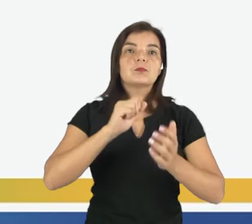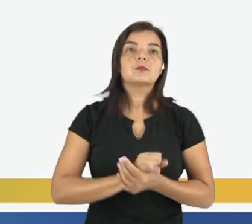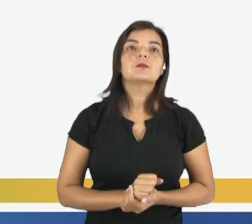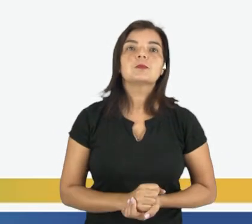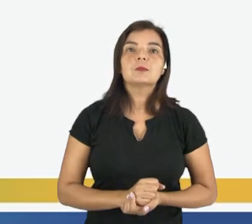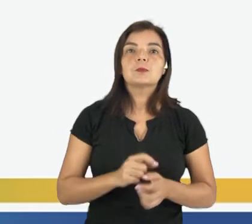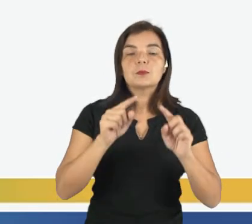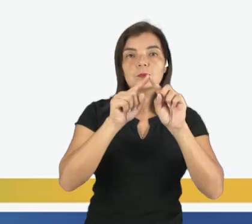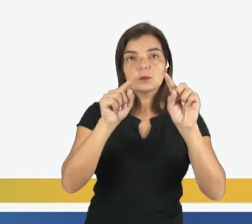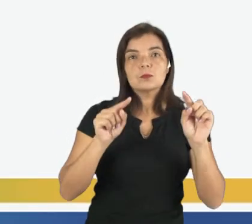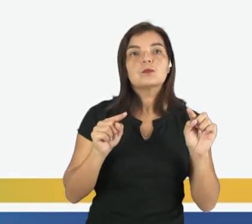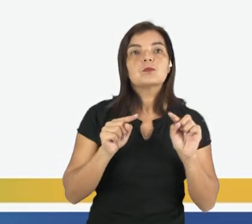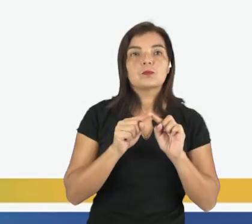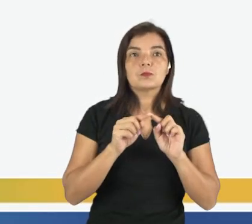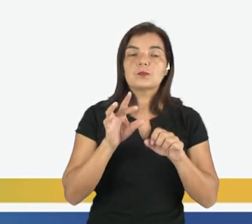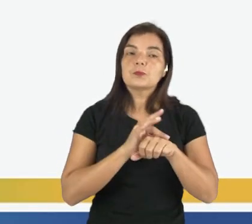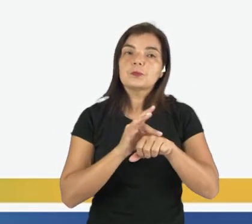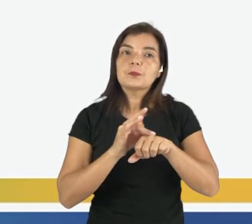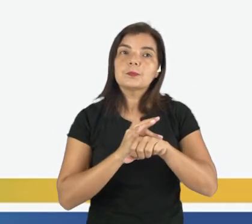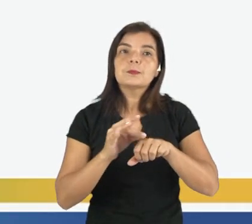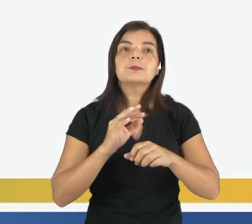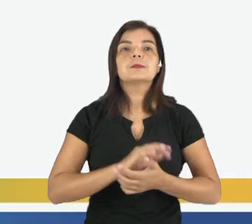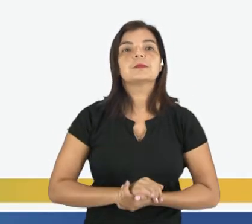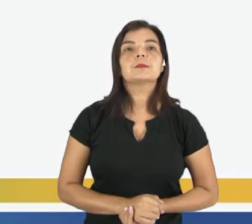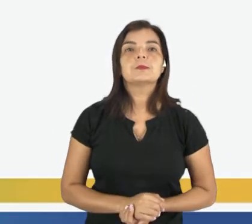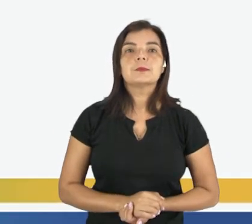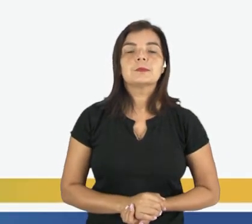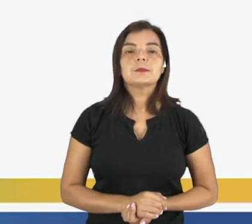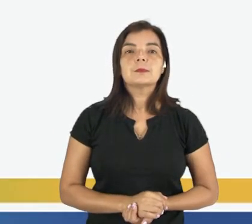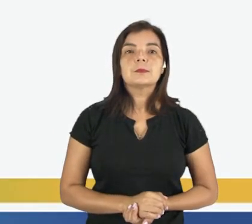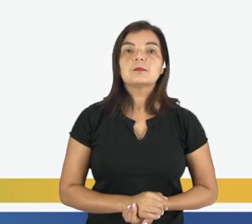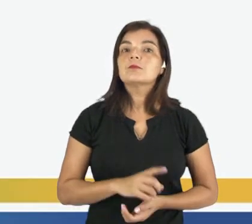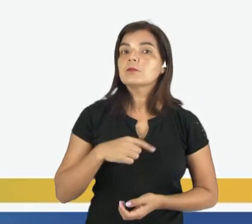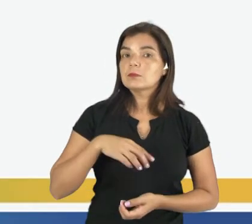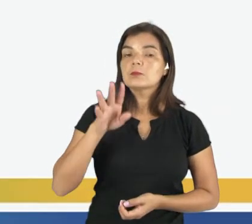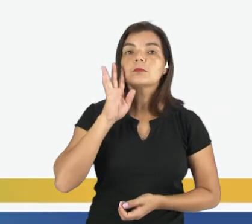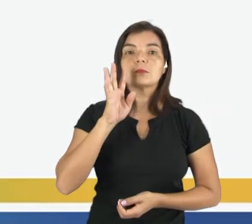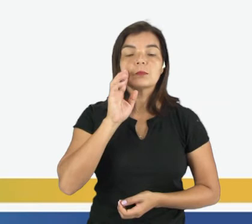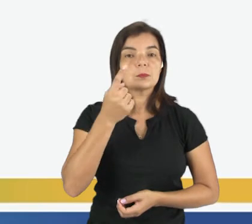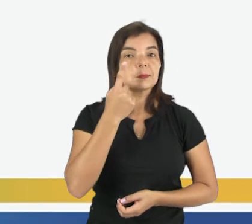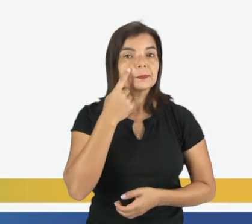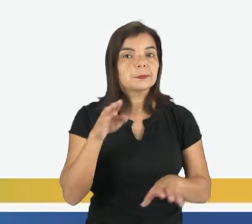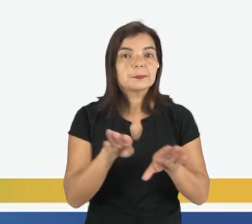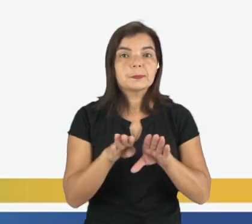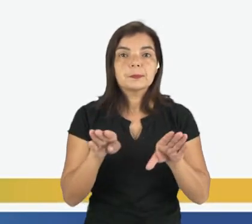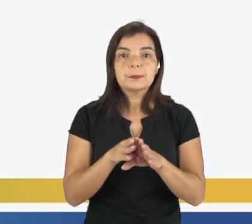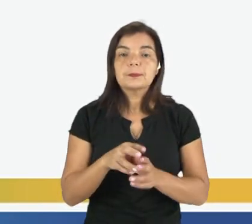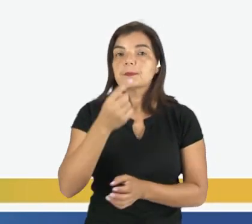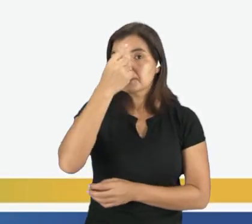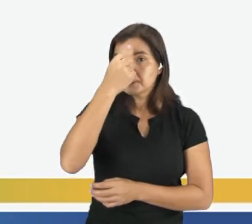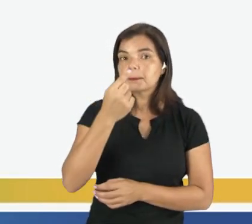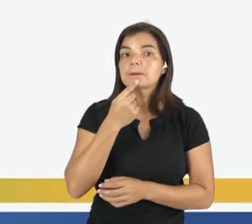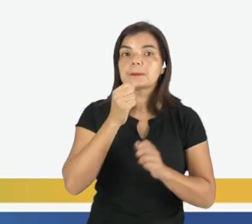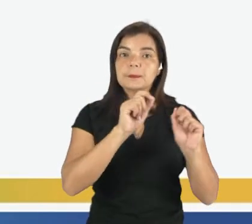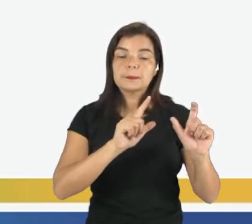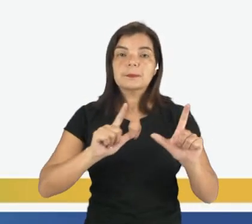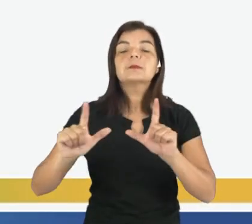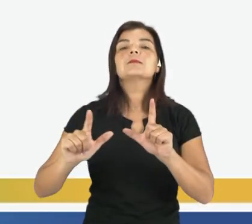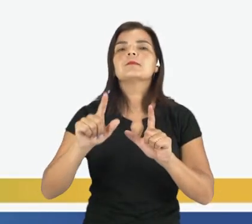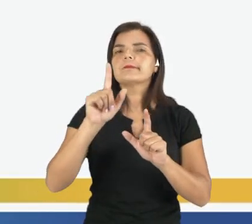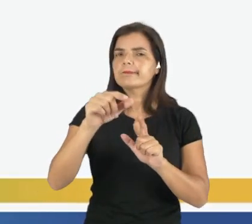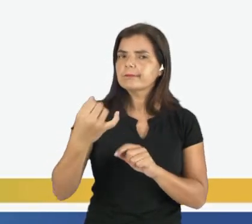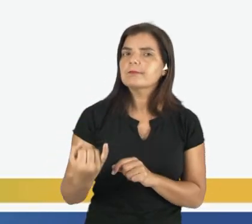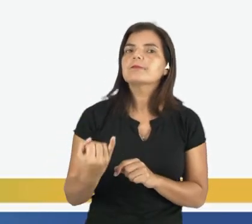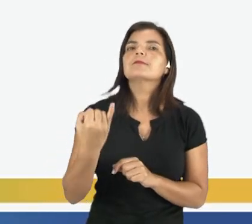esse quadradinho preto aí, tá? É interessante você observar também a imagem na notícia, que é uma